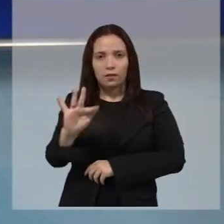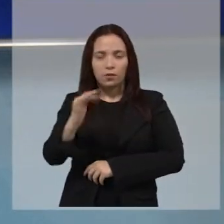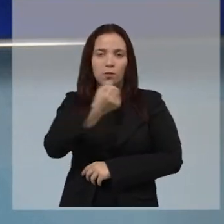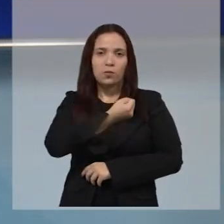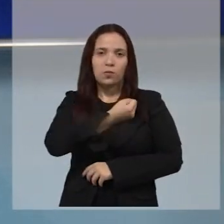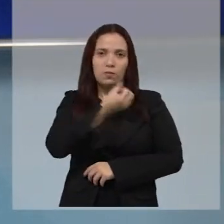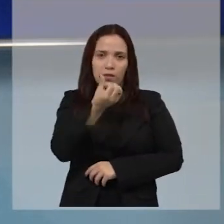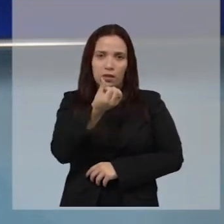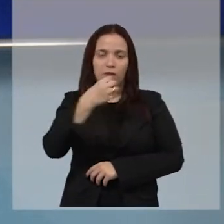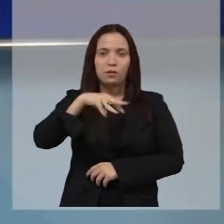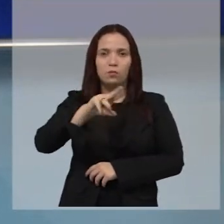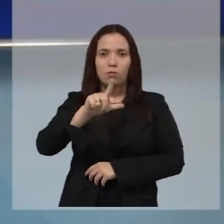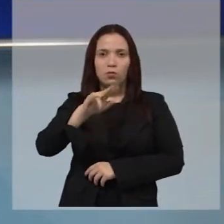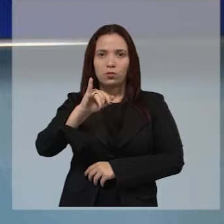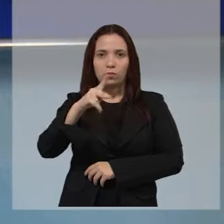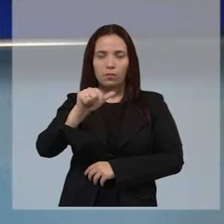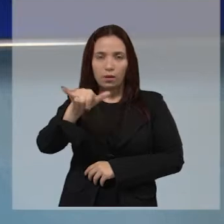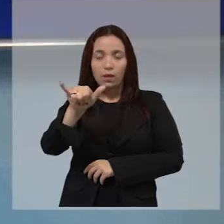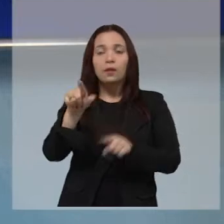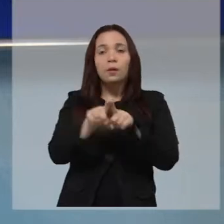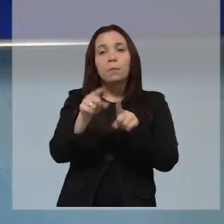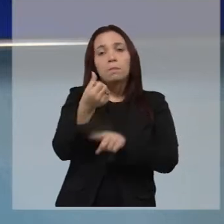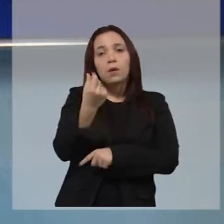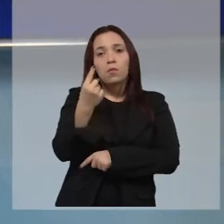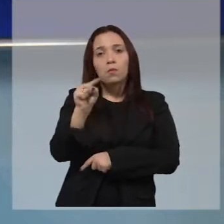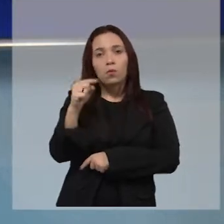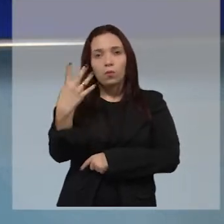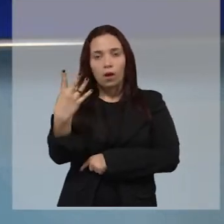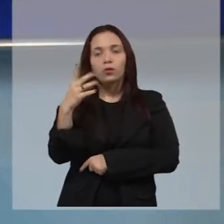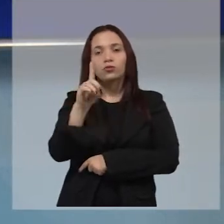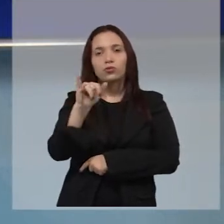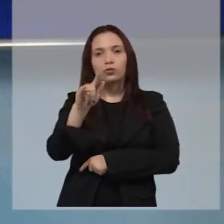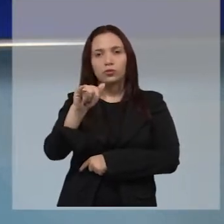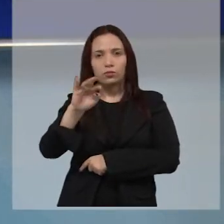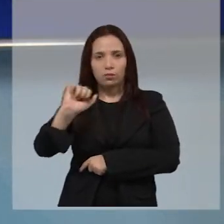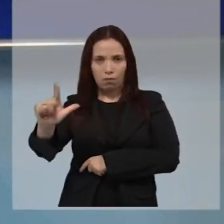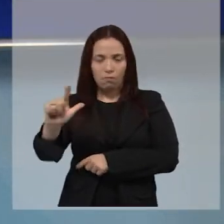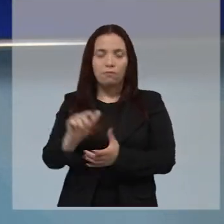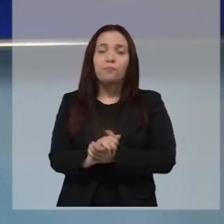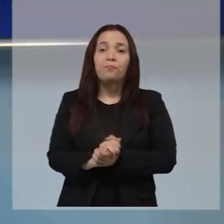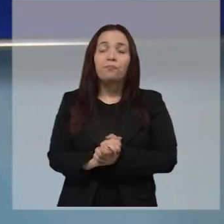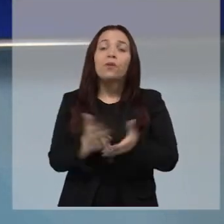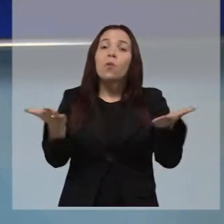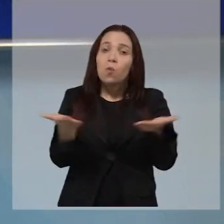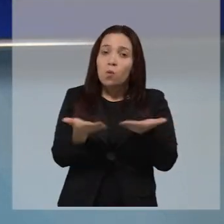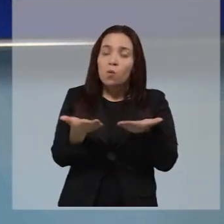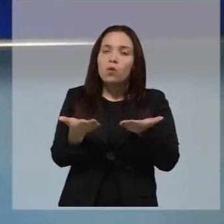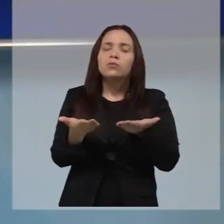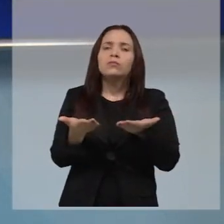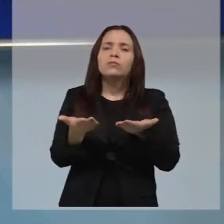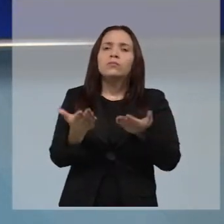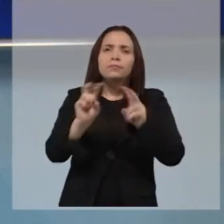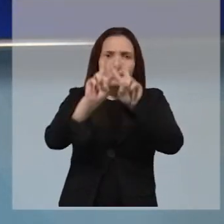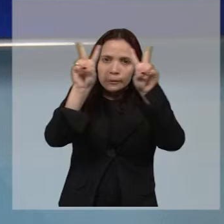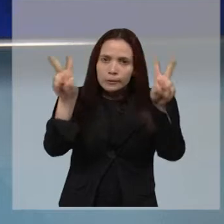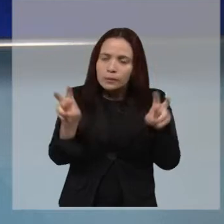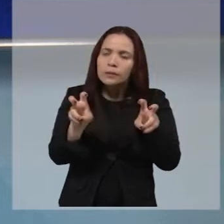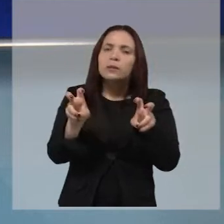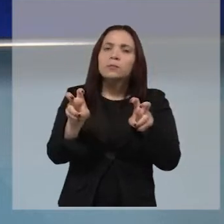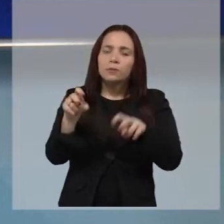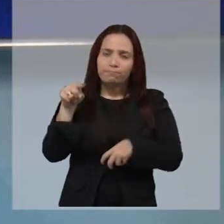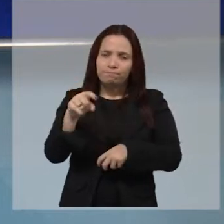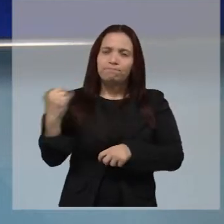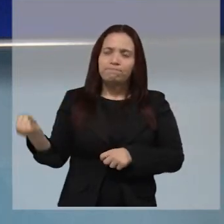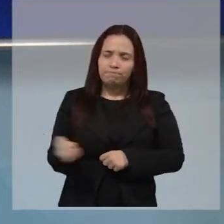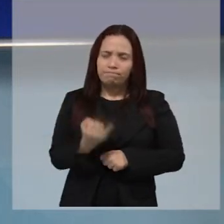pela TV Fortaleza, canal 6 da Multiplay e 61.4 digital. Para falarmos sobre este